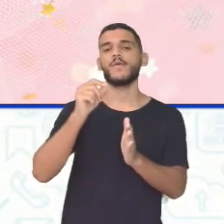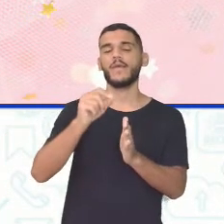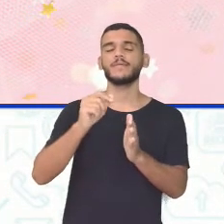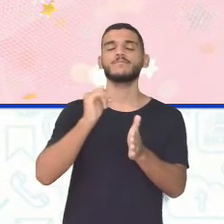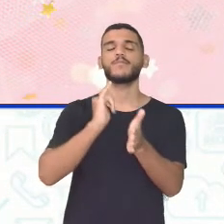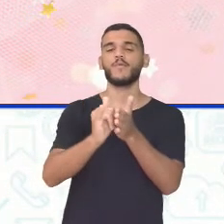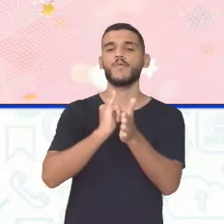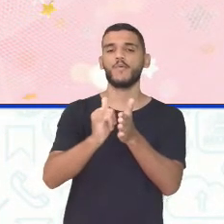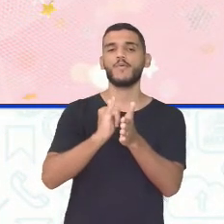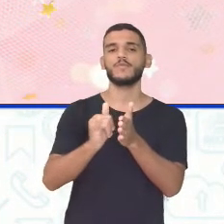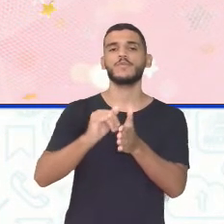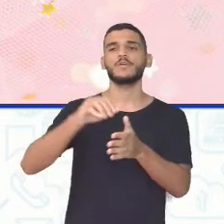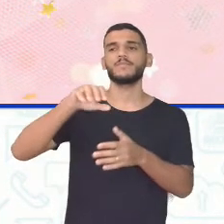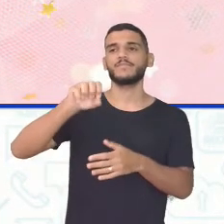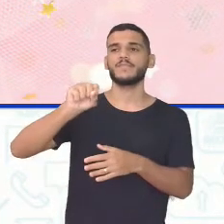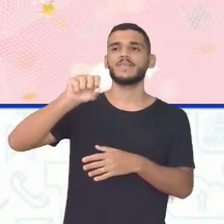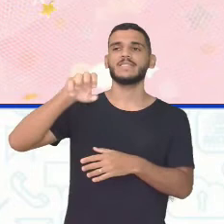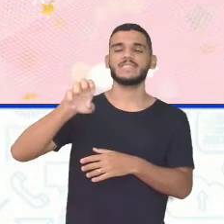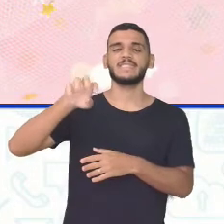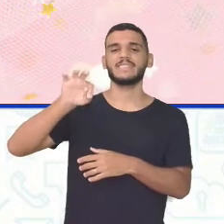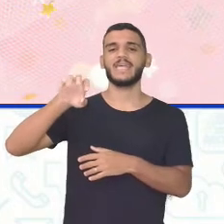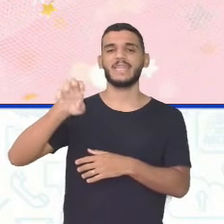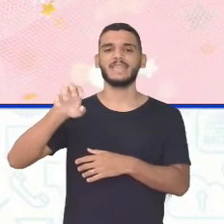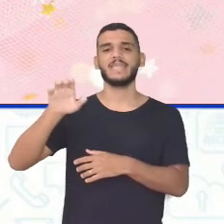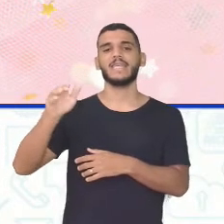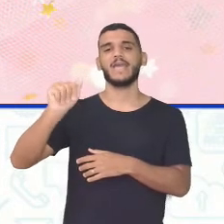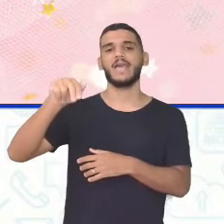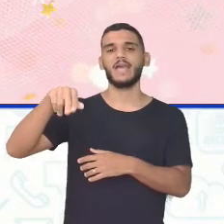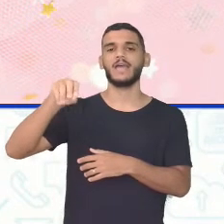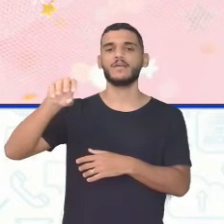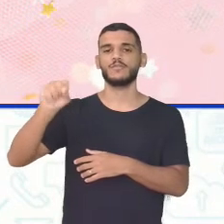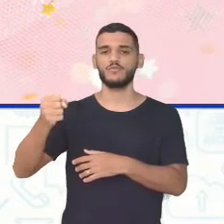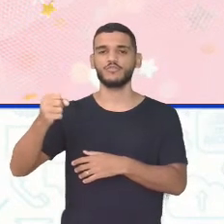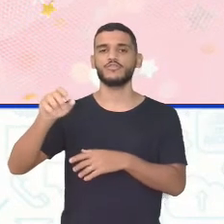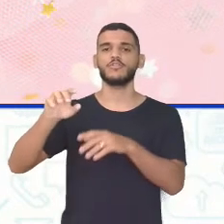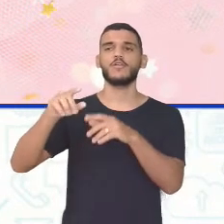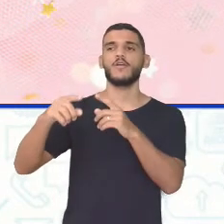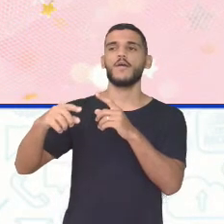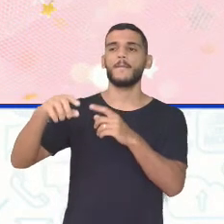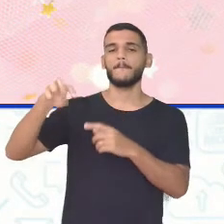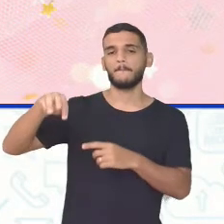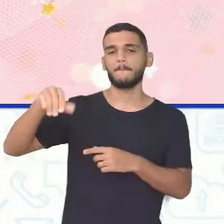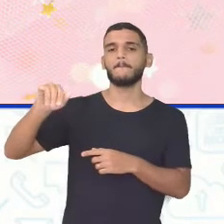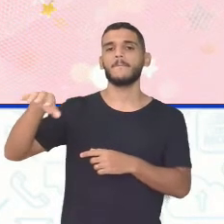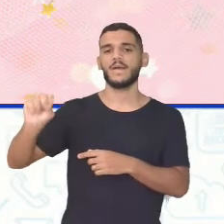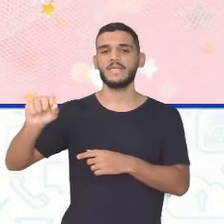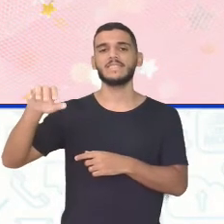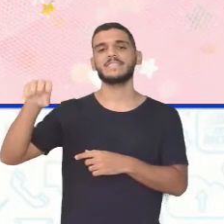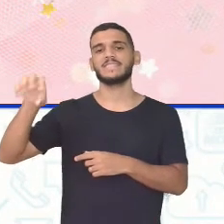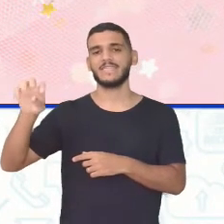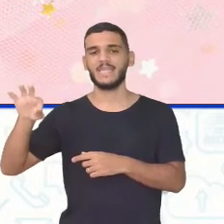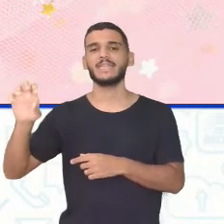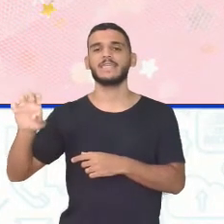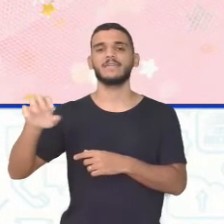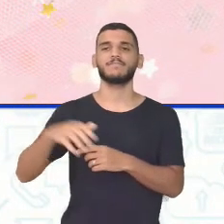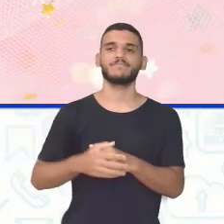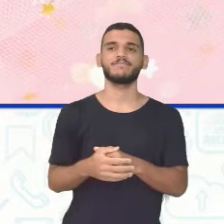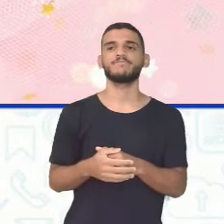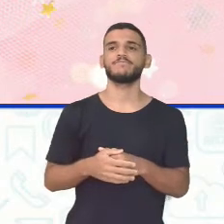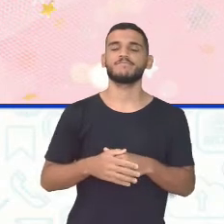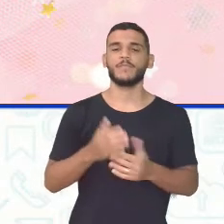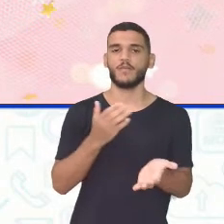Marina Colasanti, e a gente vai tentar ver o que a gente entende da história, tá? Vou começar a ler o